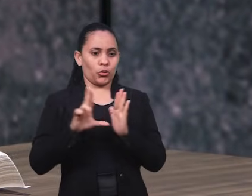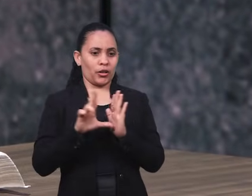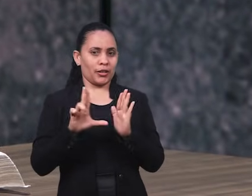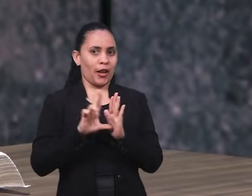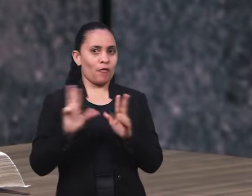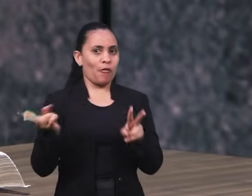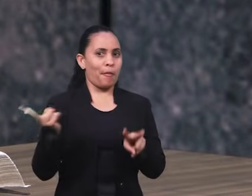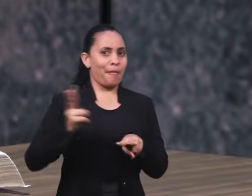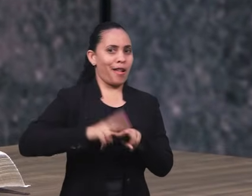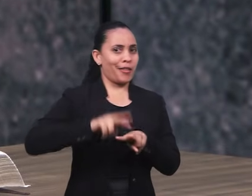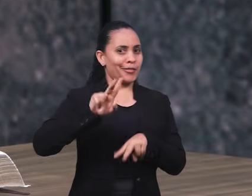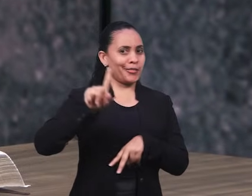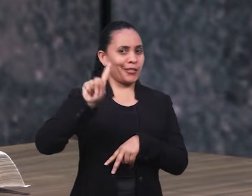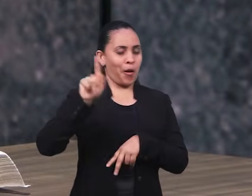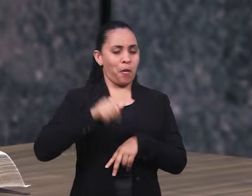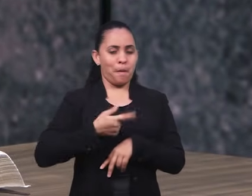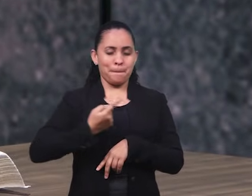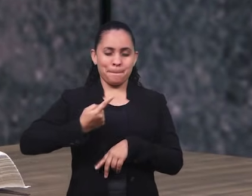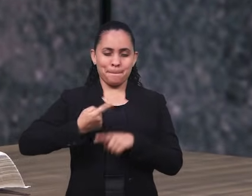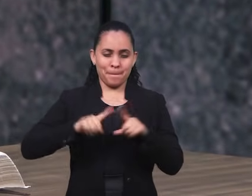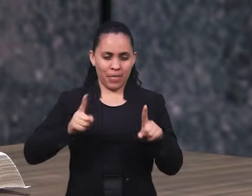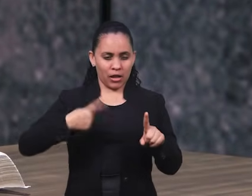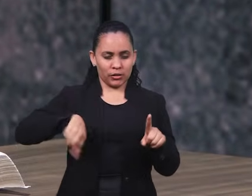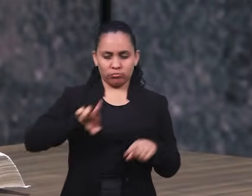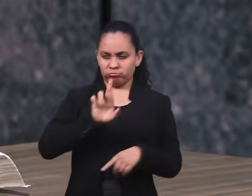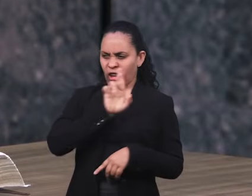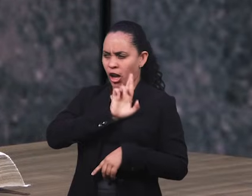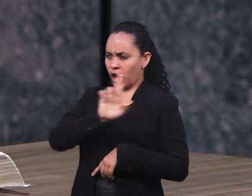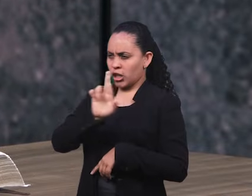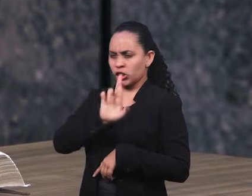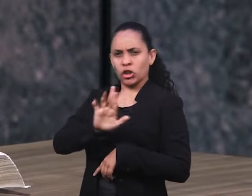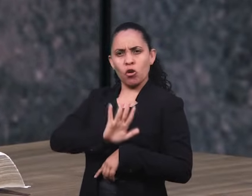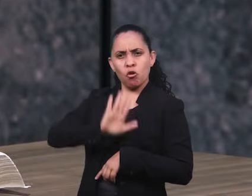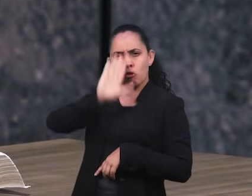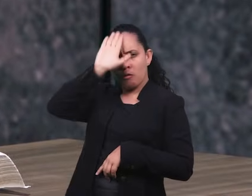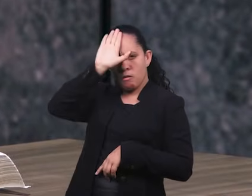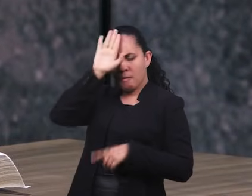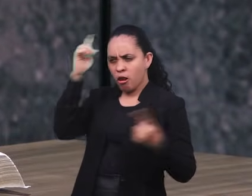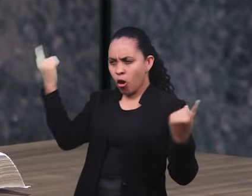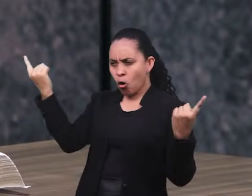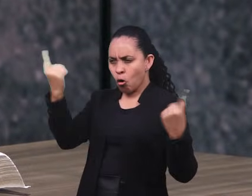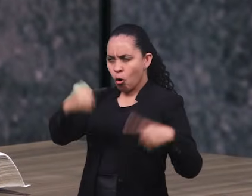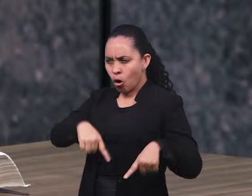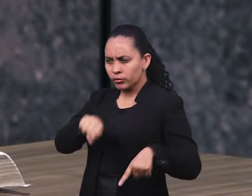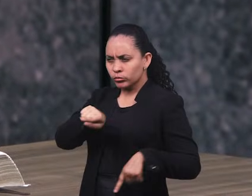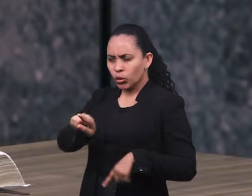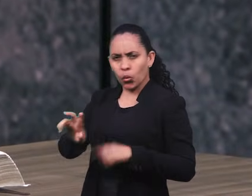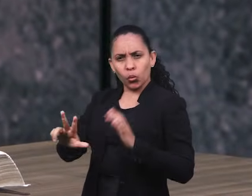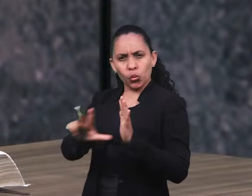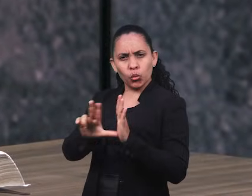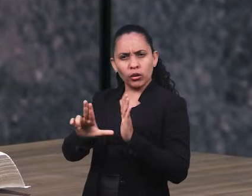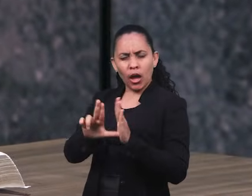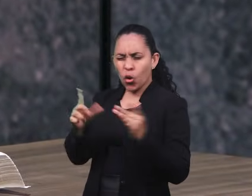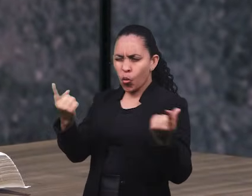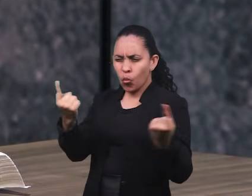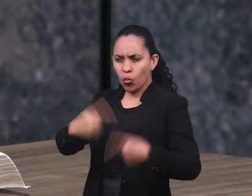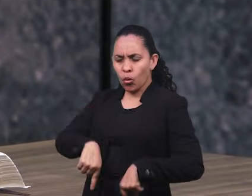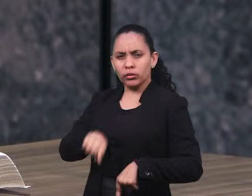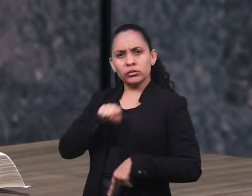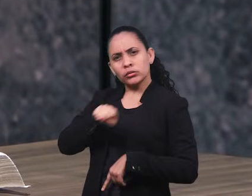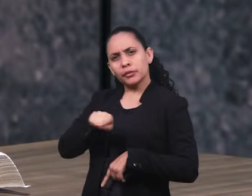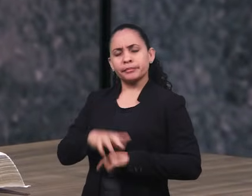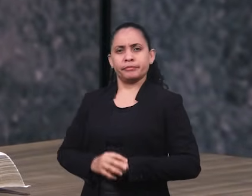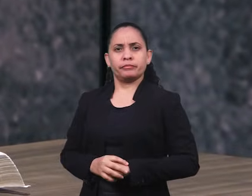não foi preso, mas a reação da religião romana contra Lutero foi muito grande. E mesmo com